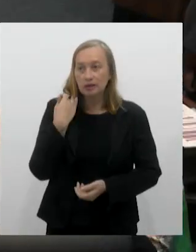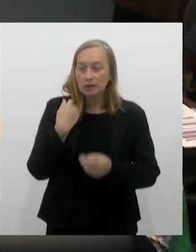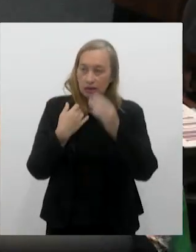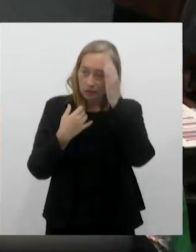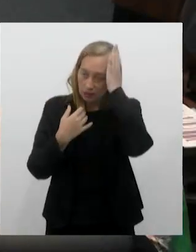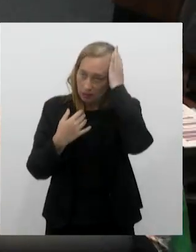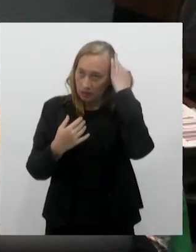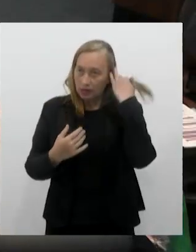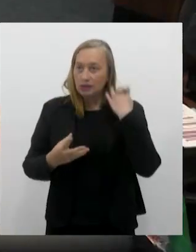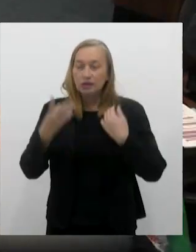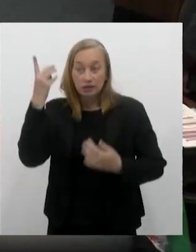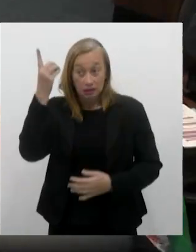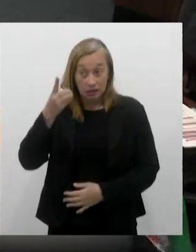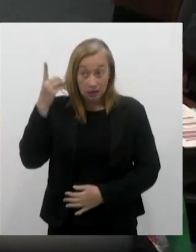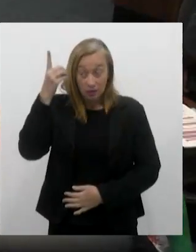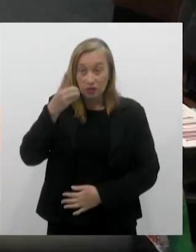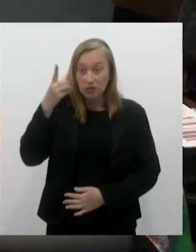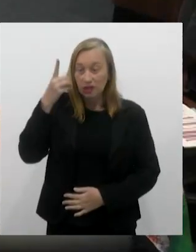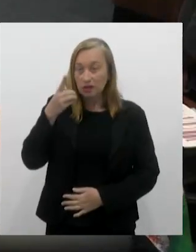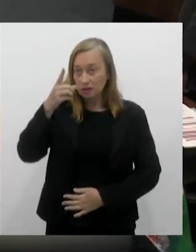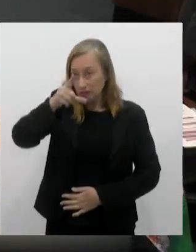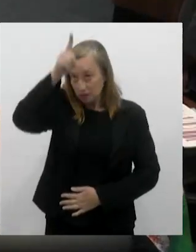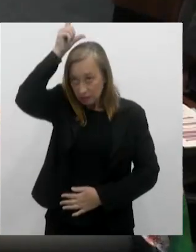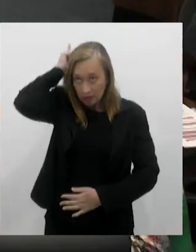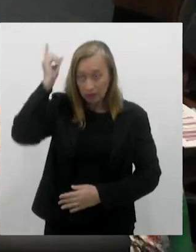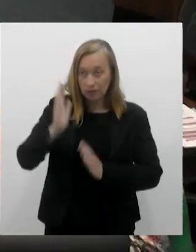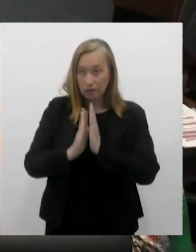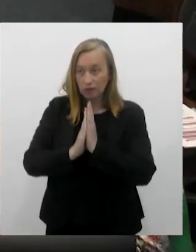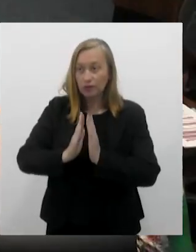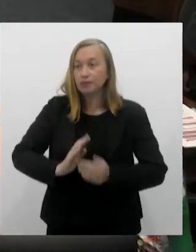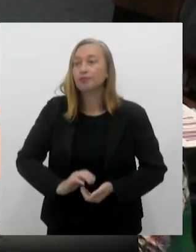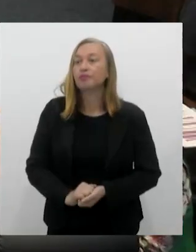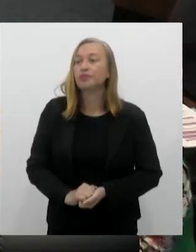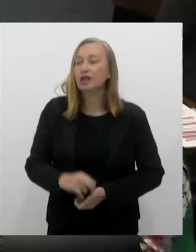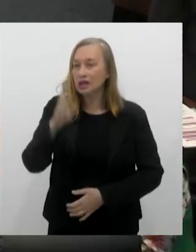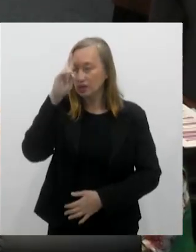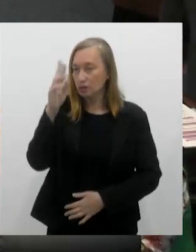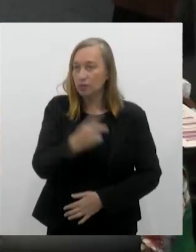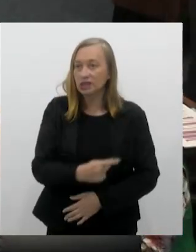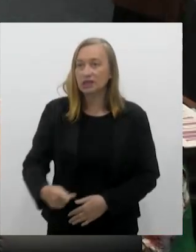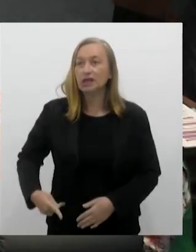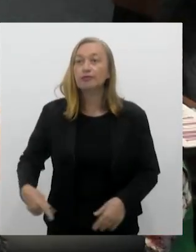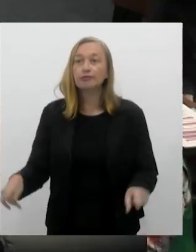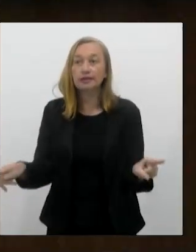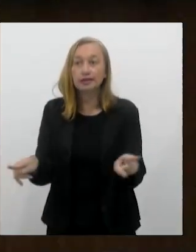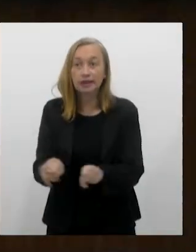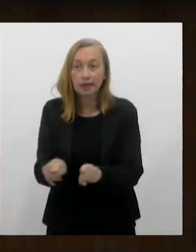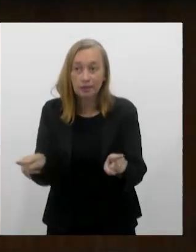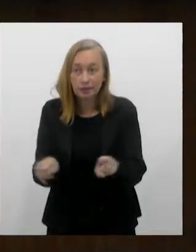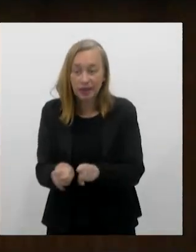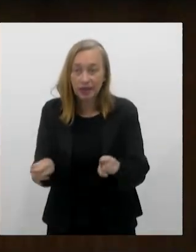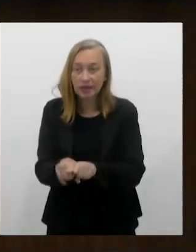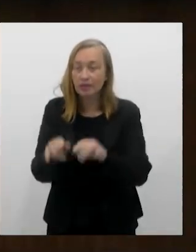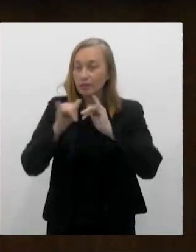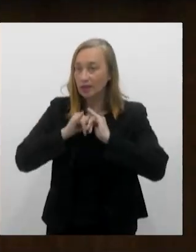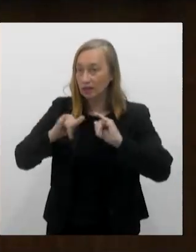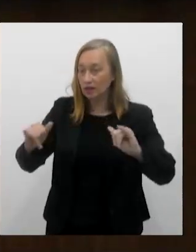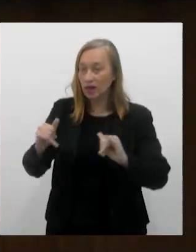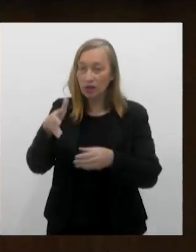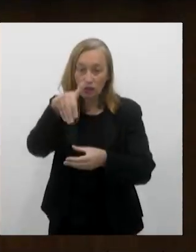Obrigado. Deputado Luiz Paulo, por gentileza. Senhor presidente, também para declarar meu